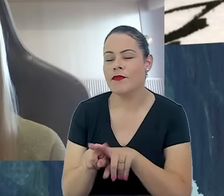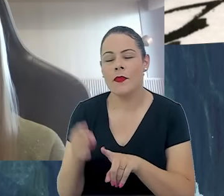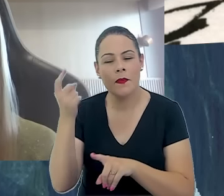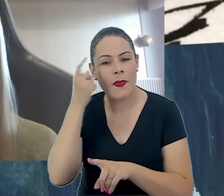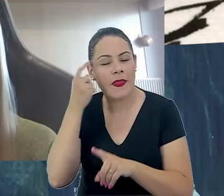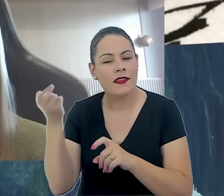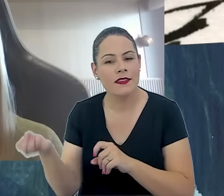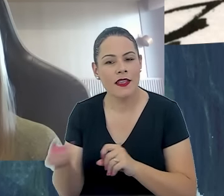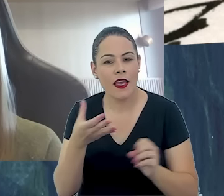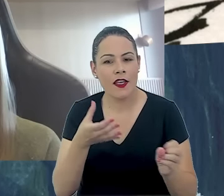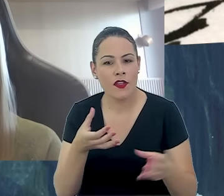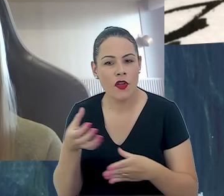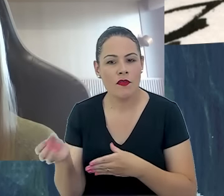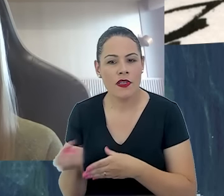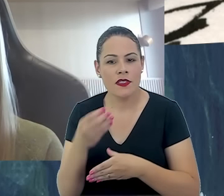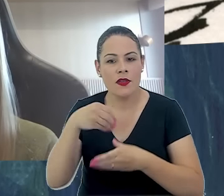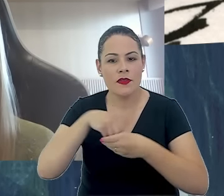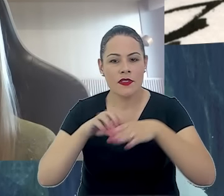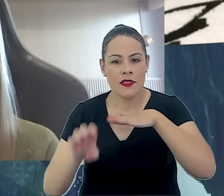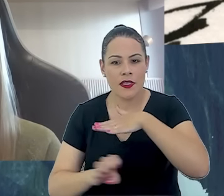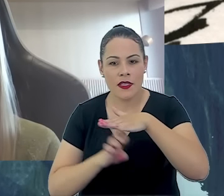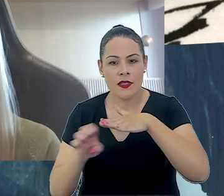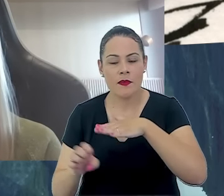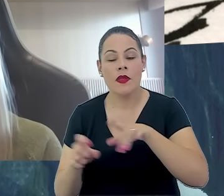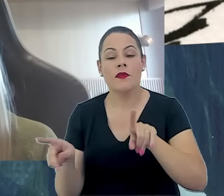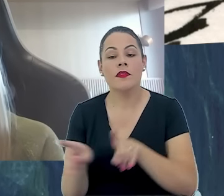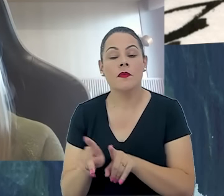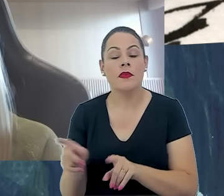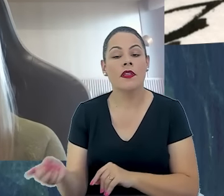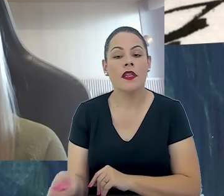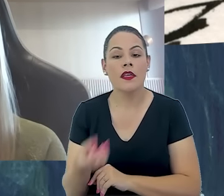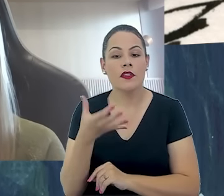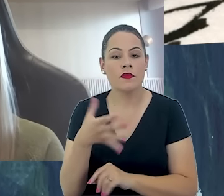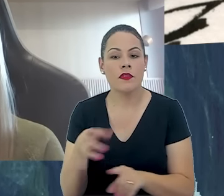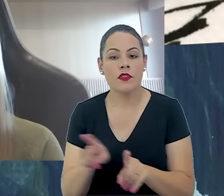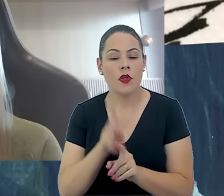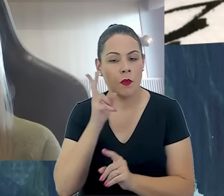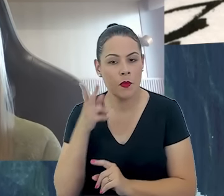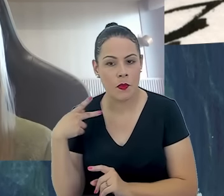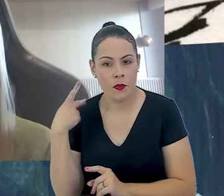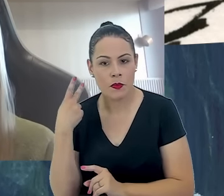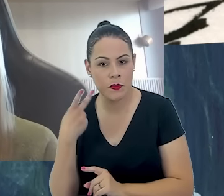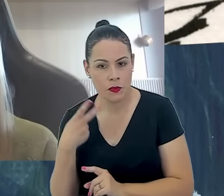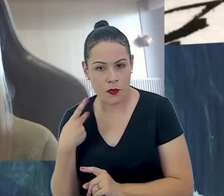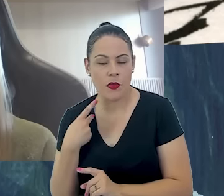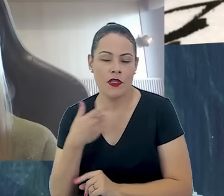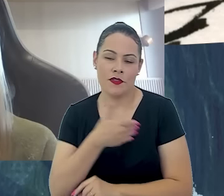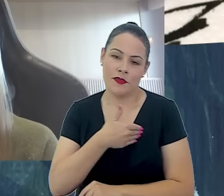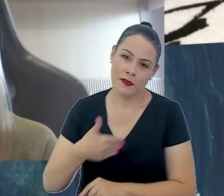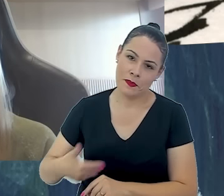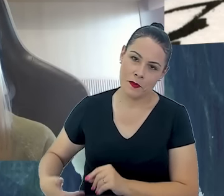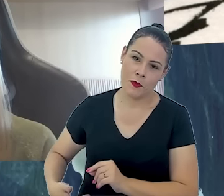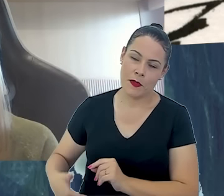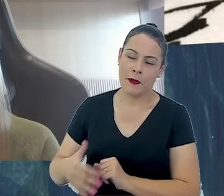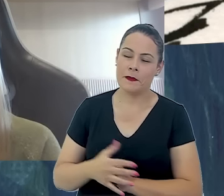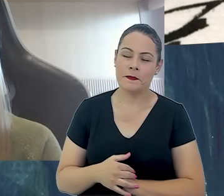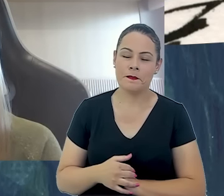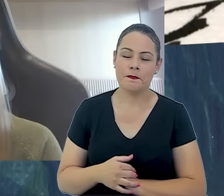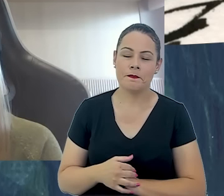a inovação empresarial e a inovação em políticas